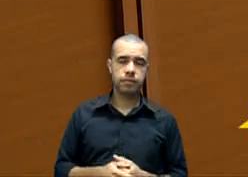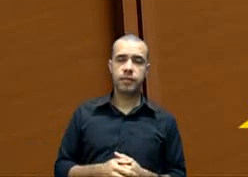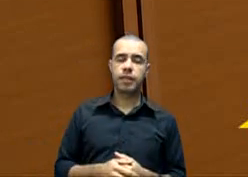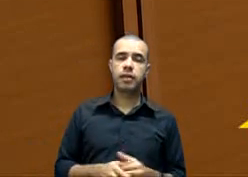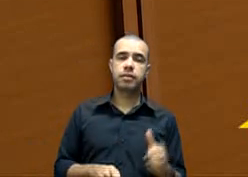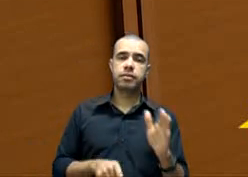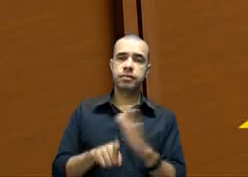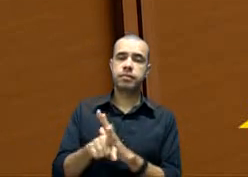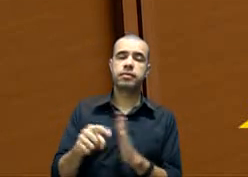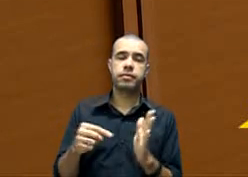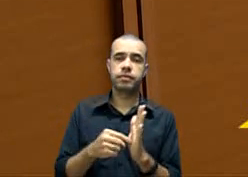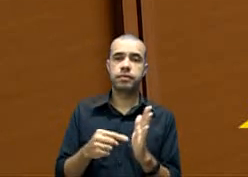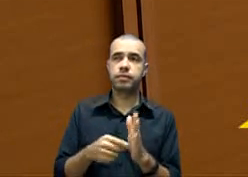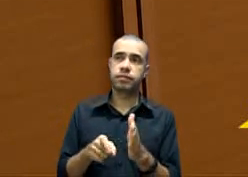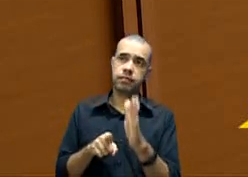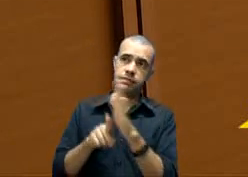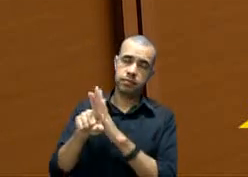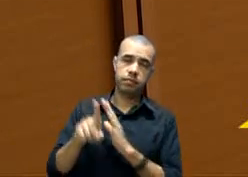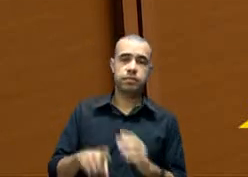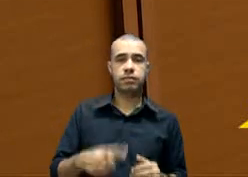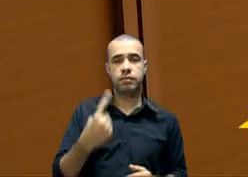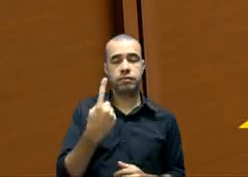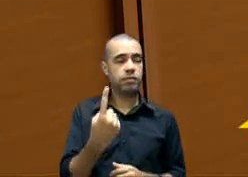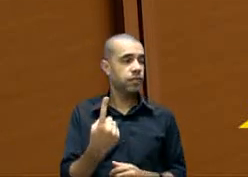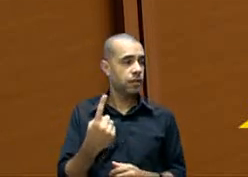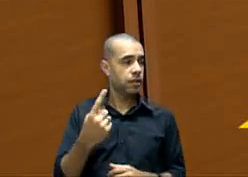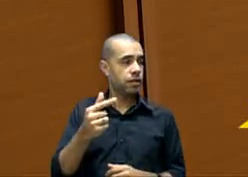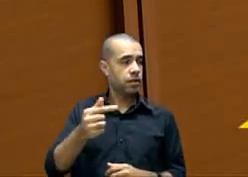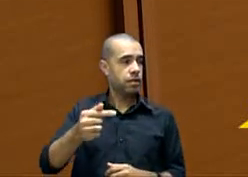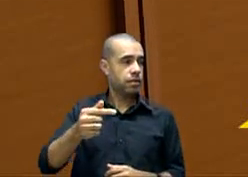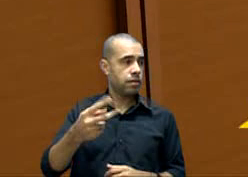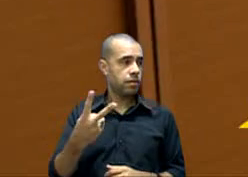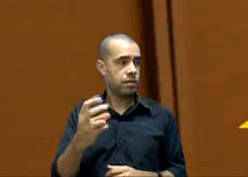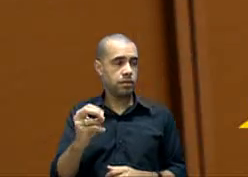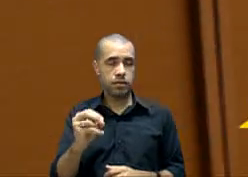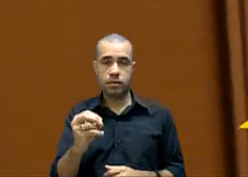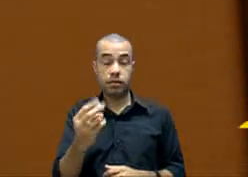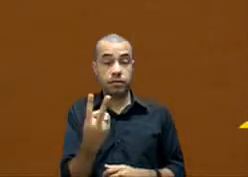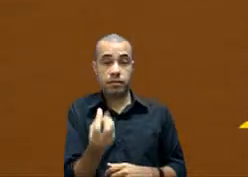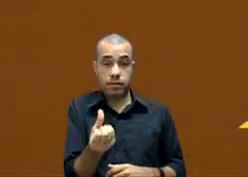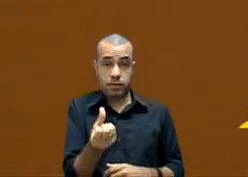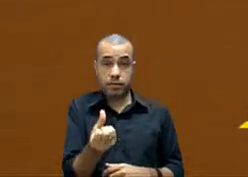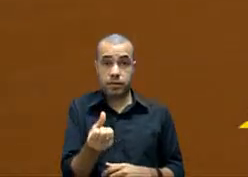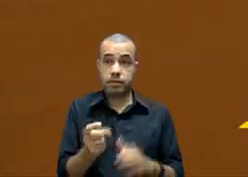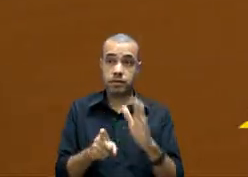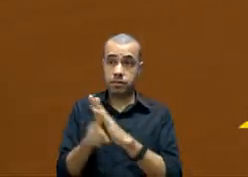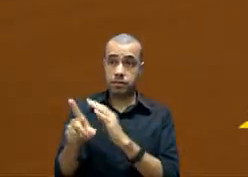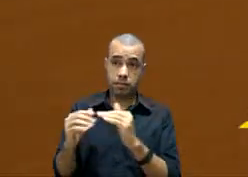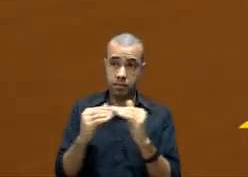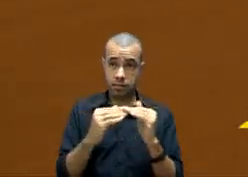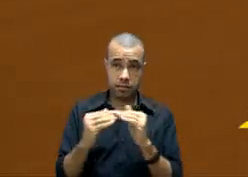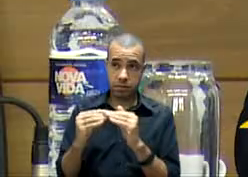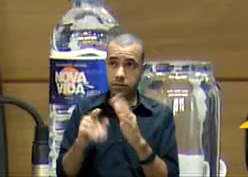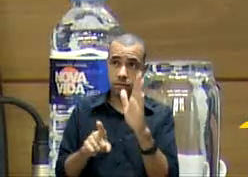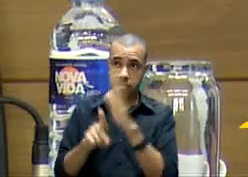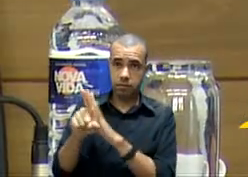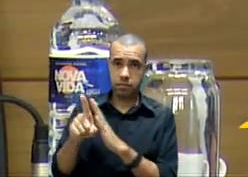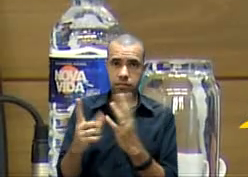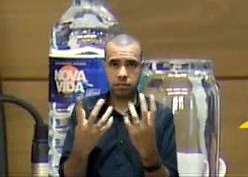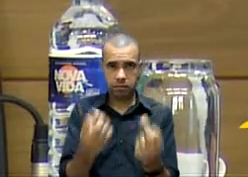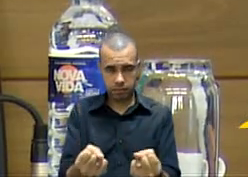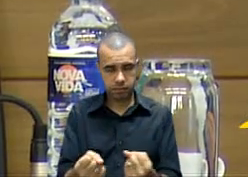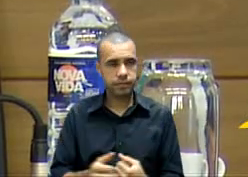requerimento 1726, vereador José Francisco Martinez. Os vereadores que concordam permaneçam como estão, os que não concordam se manifestem. Requerimento